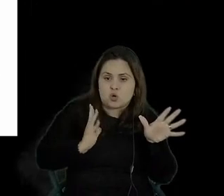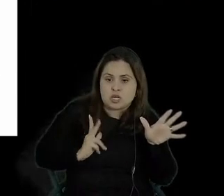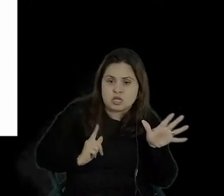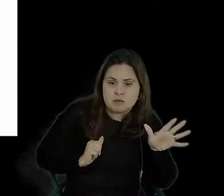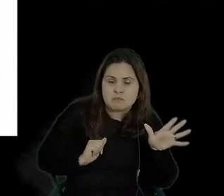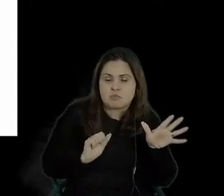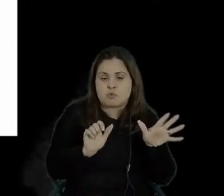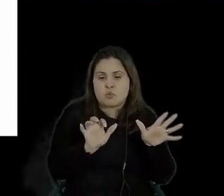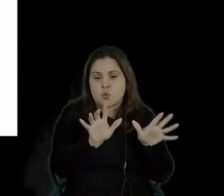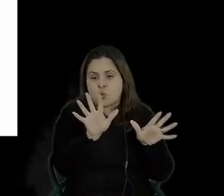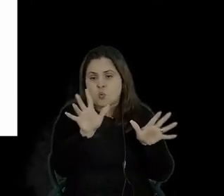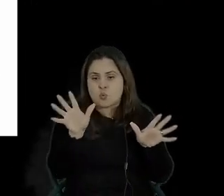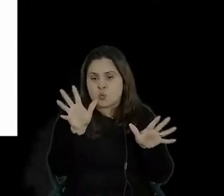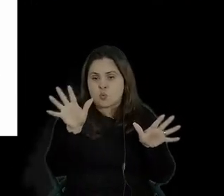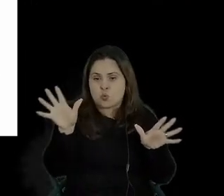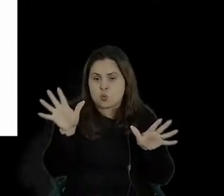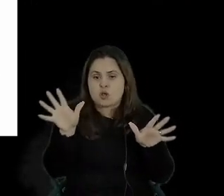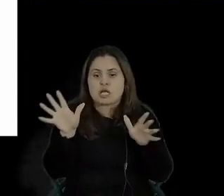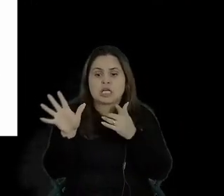veia cava inferior.